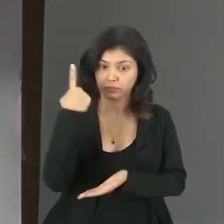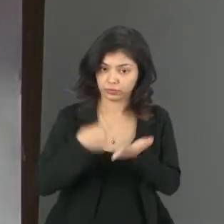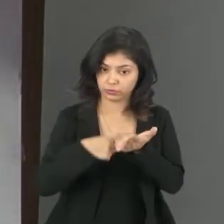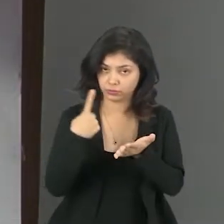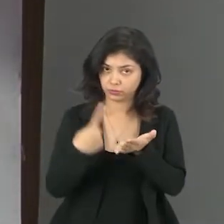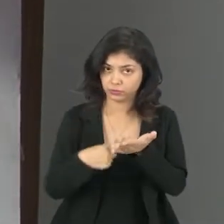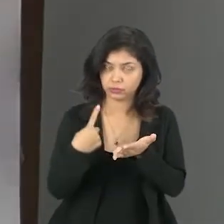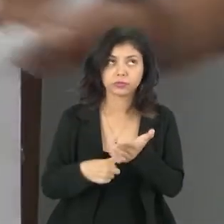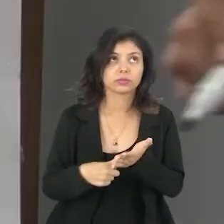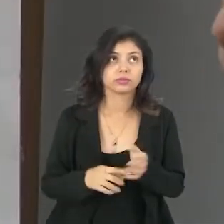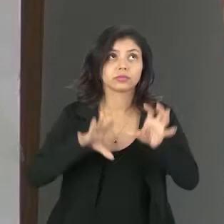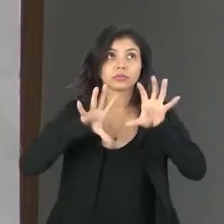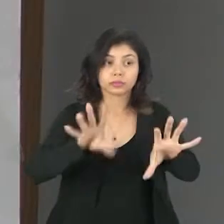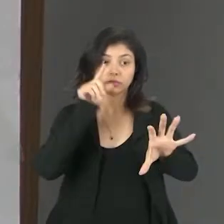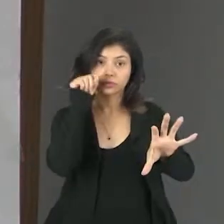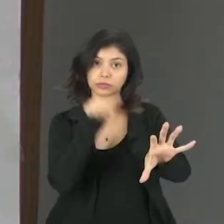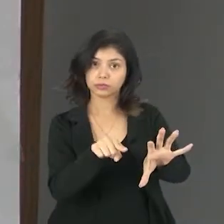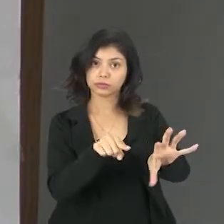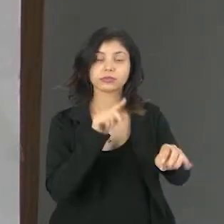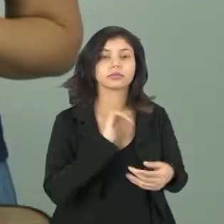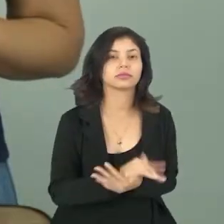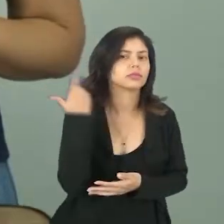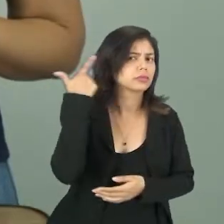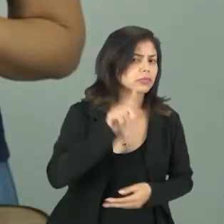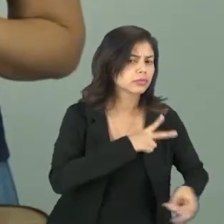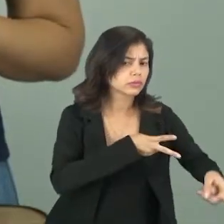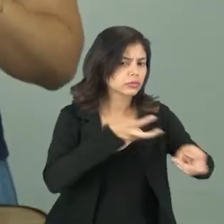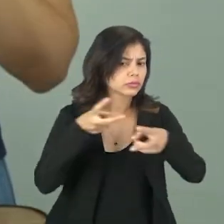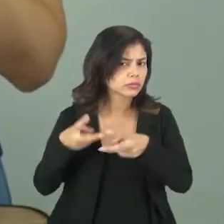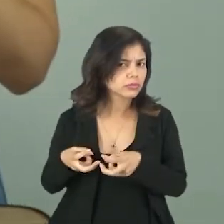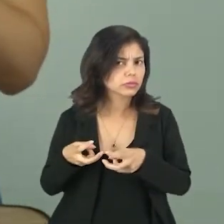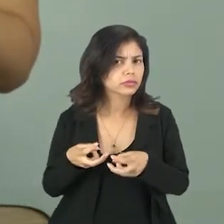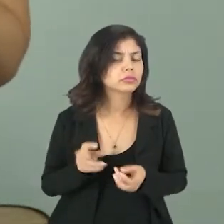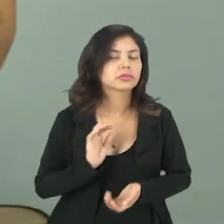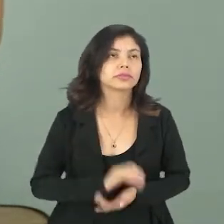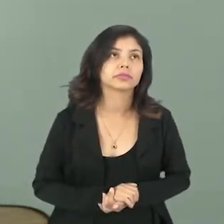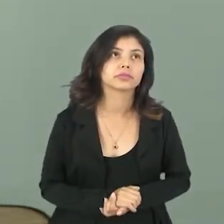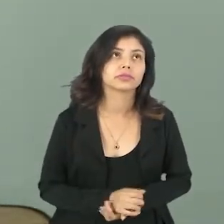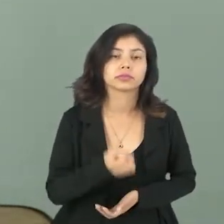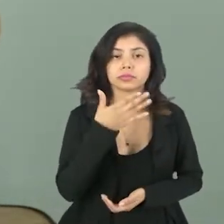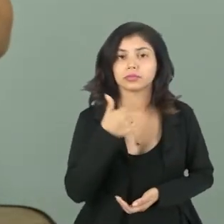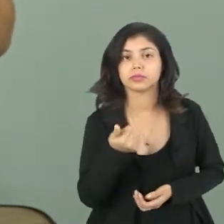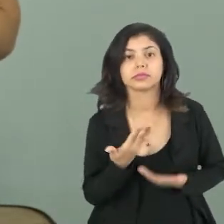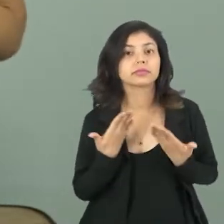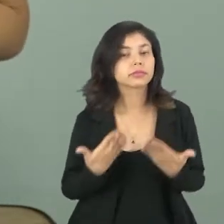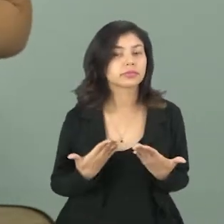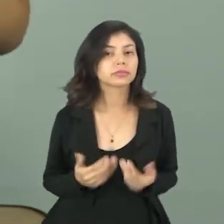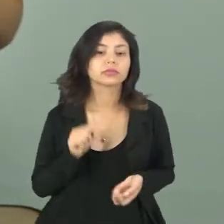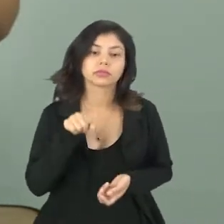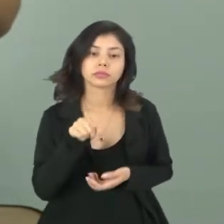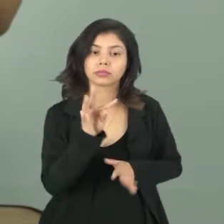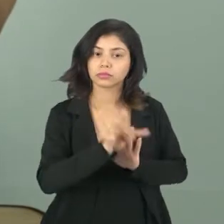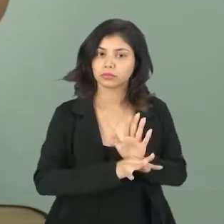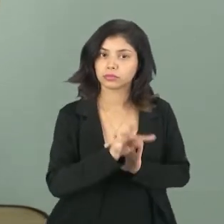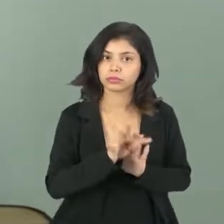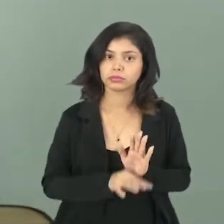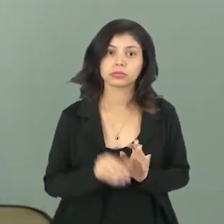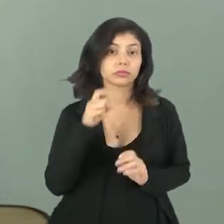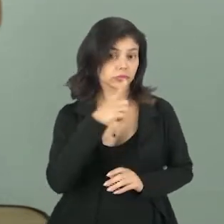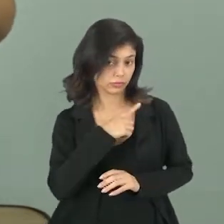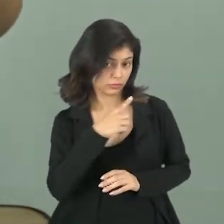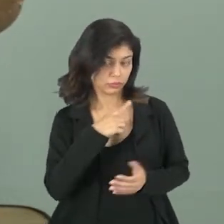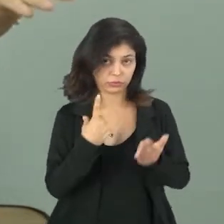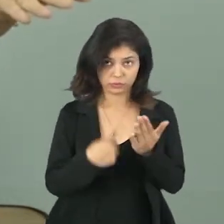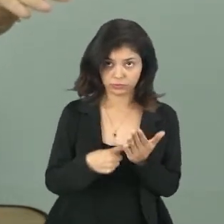combinemos isso conseguem perceber e na telinha muito bem nesse momento aqui do texto é um dia